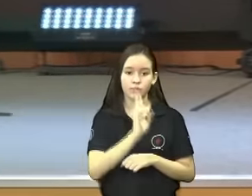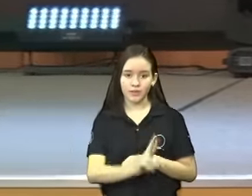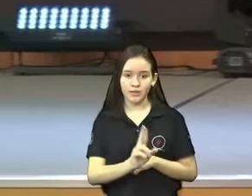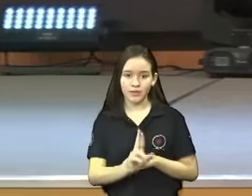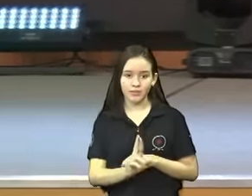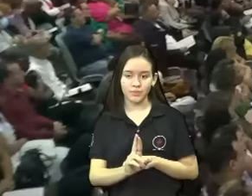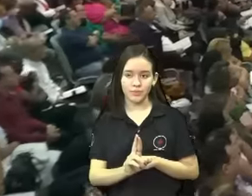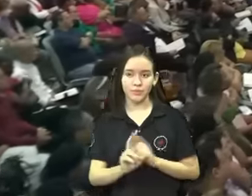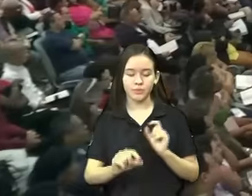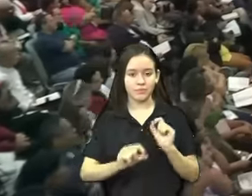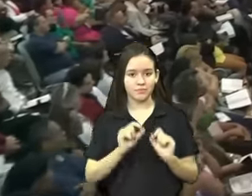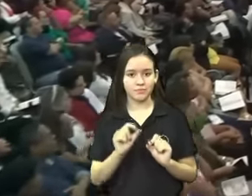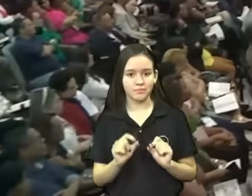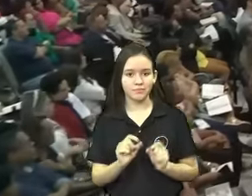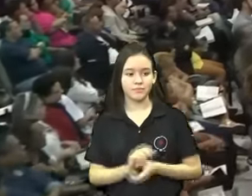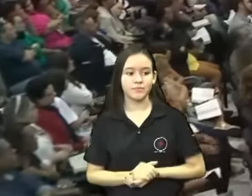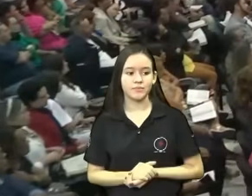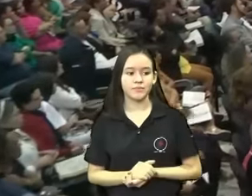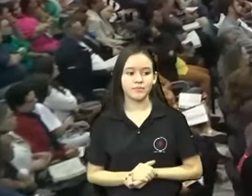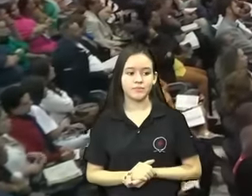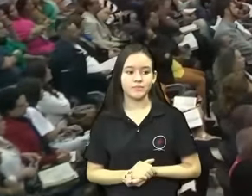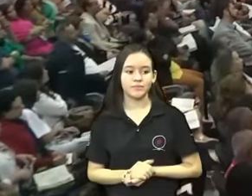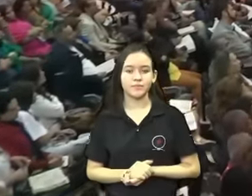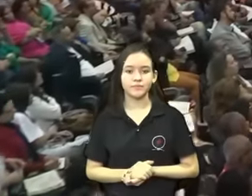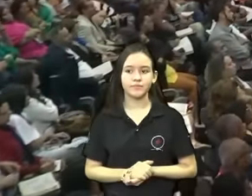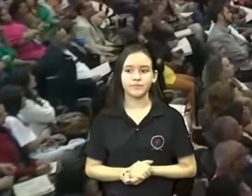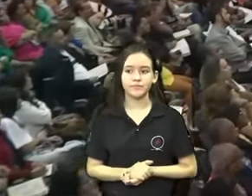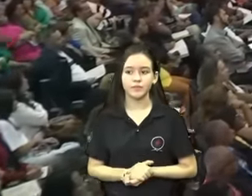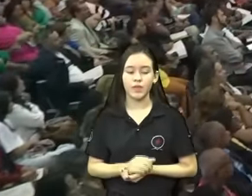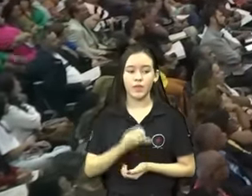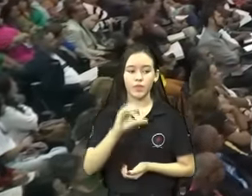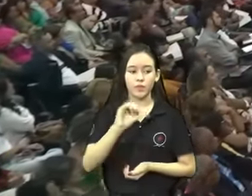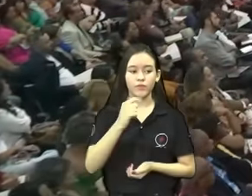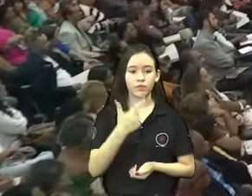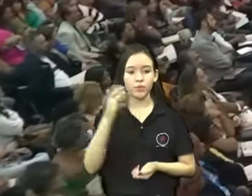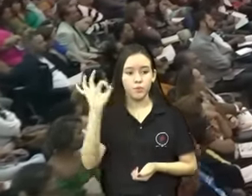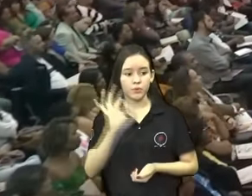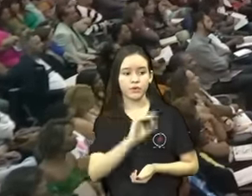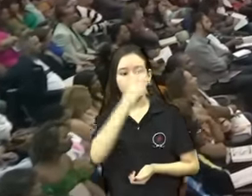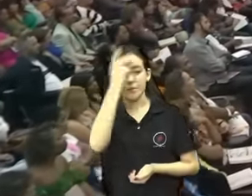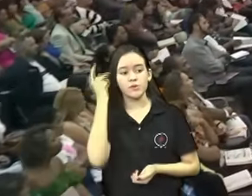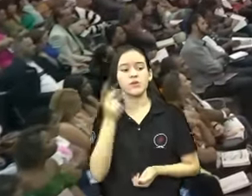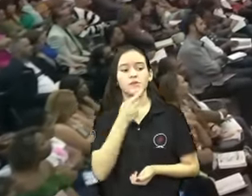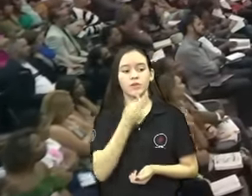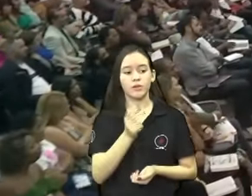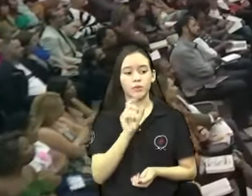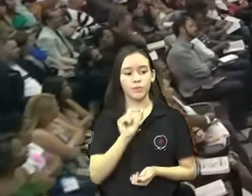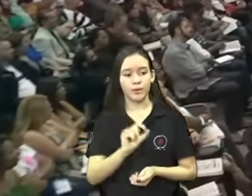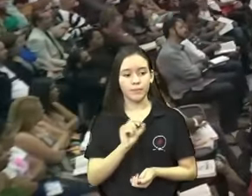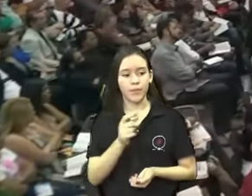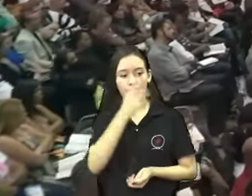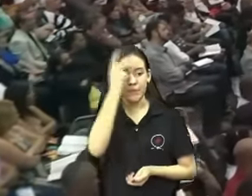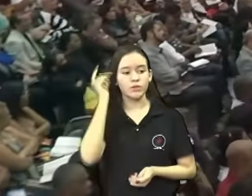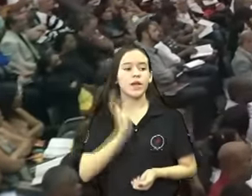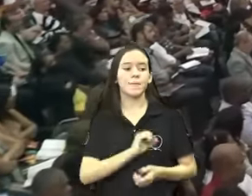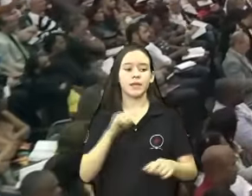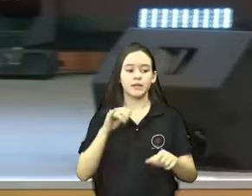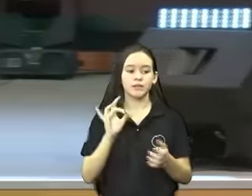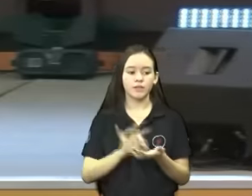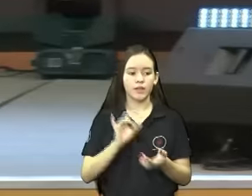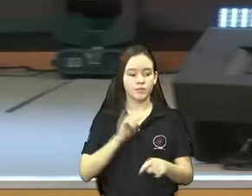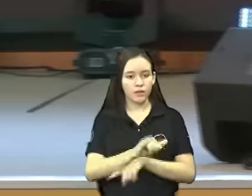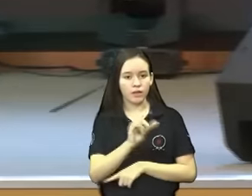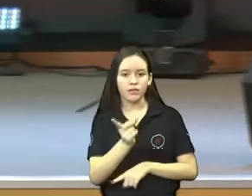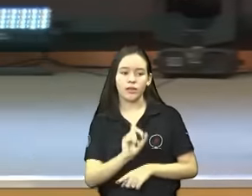lá na rádio da 9392 por cento disse que quem ama não trai oito por cento